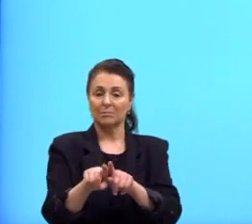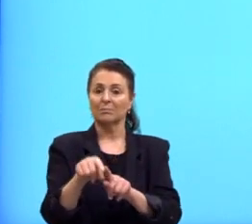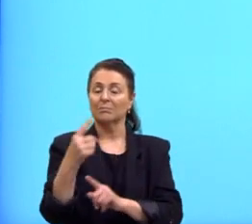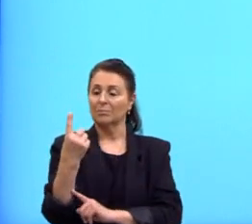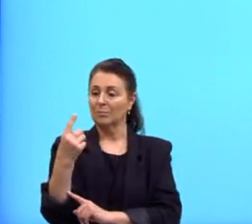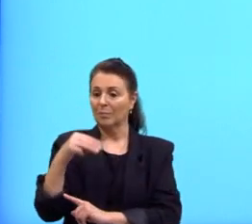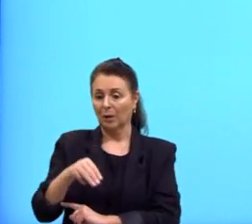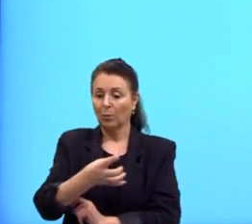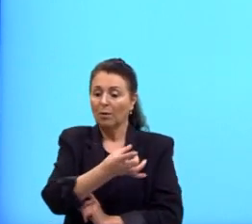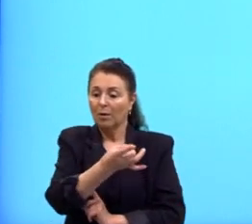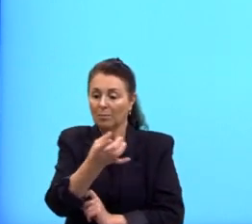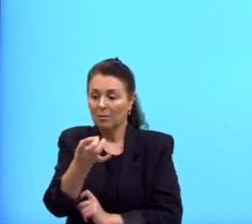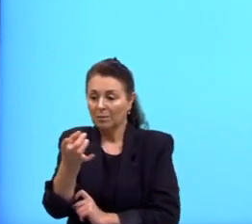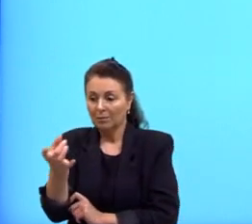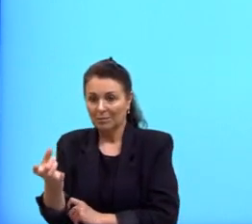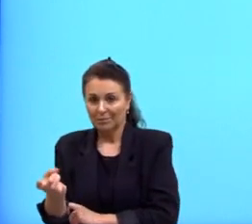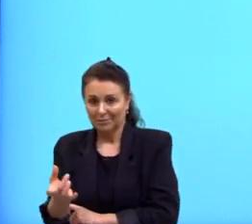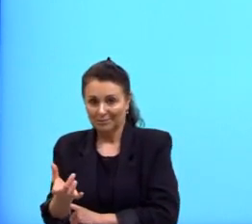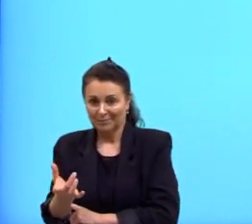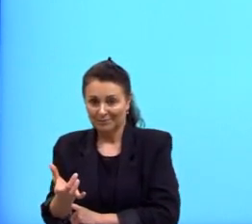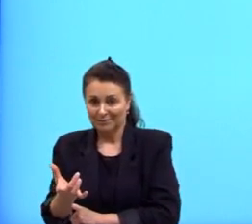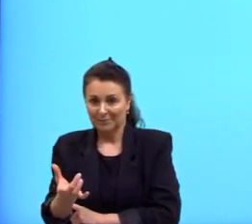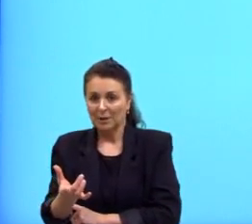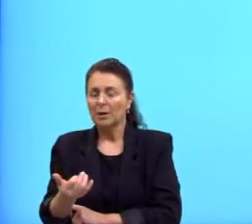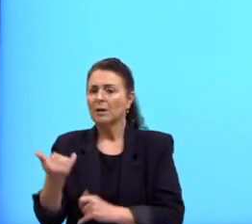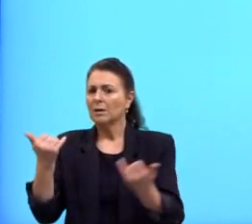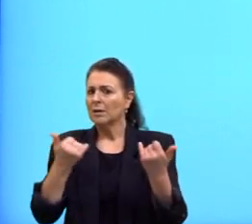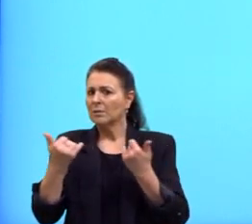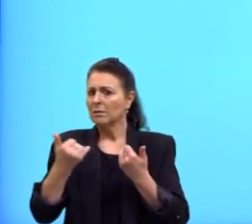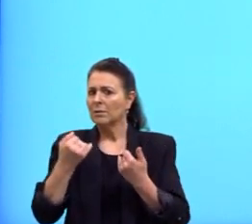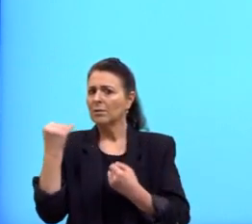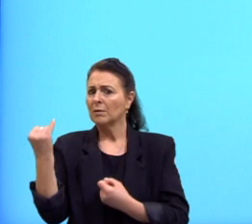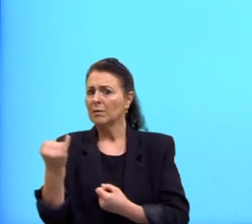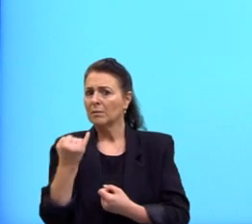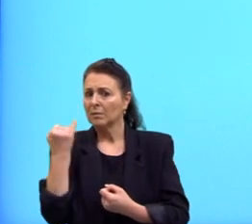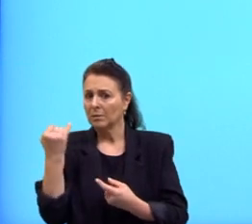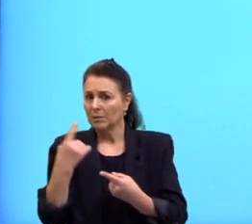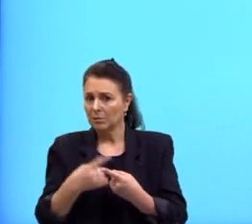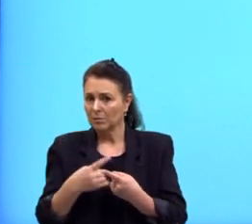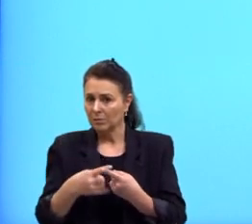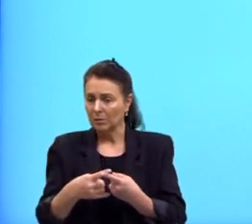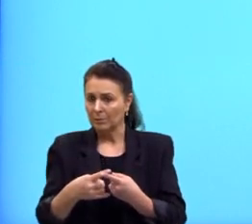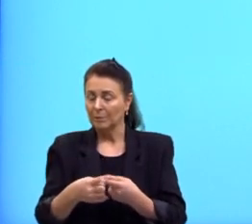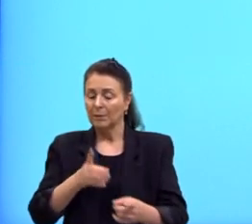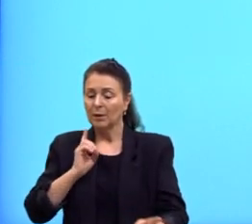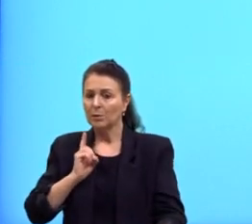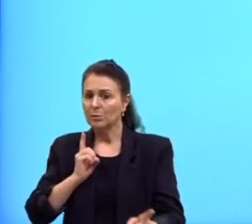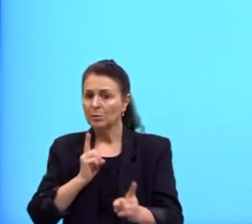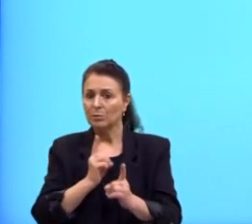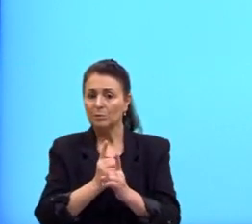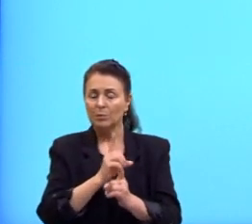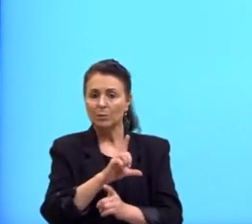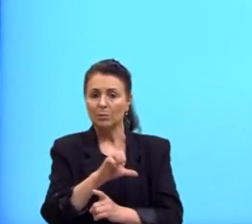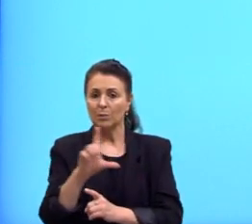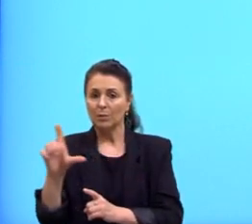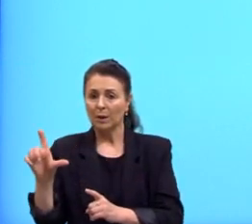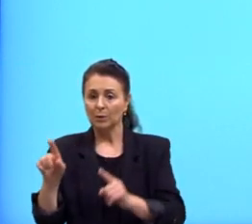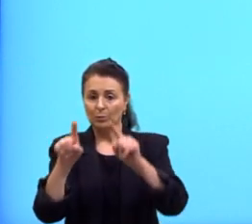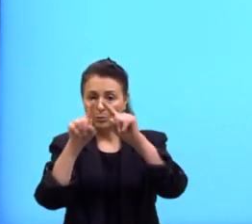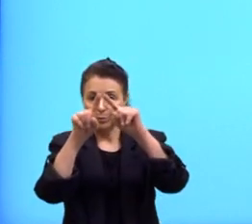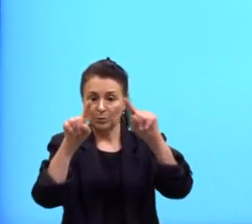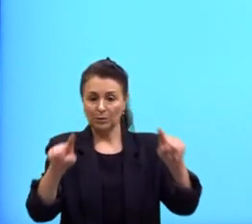medem 1 metro no que que essa informação vai nos auxiliar nós queremos descobrir o lado do triângulo